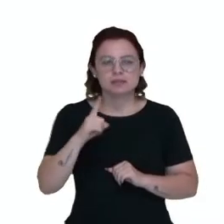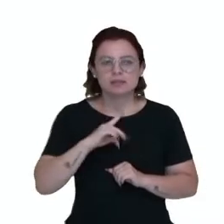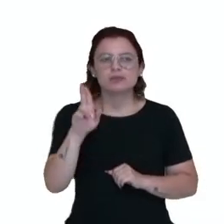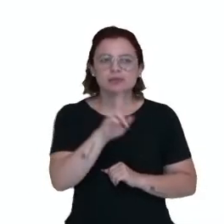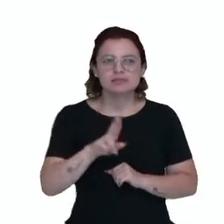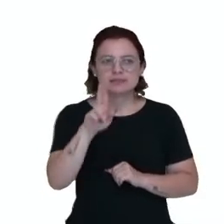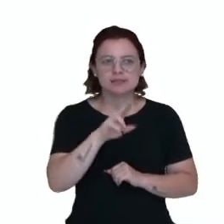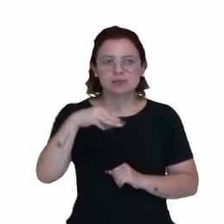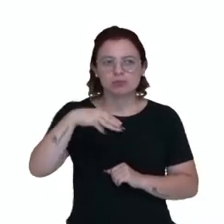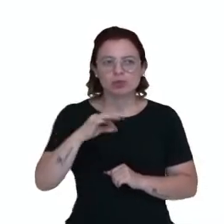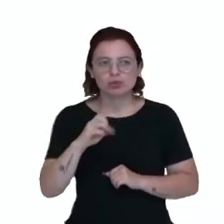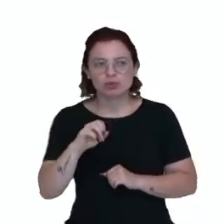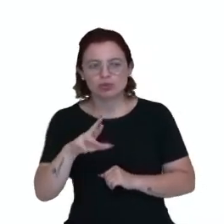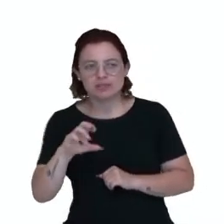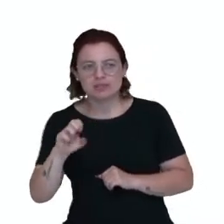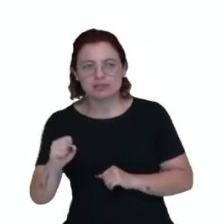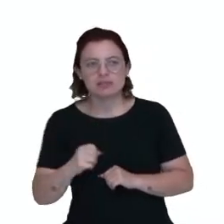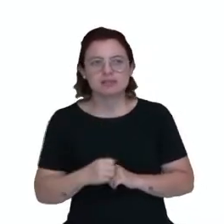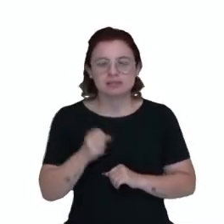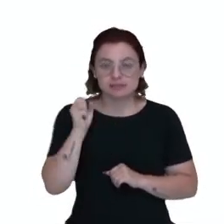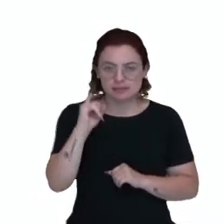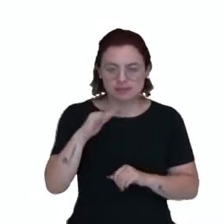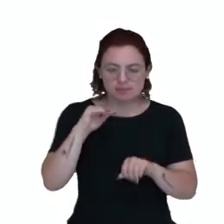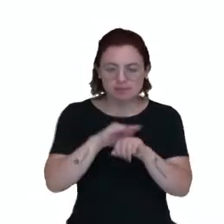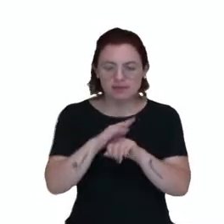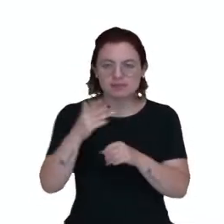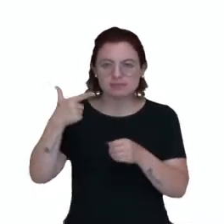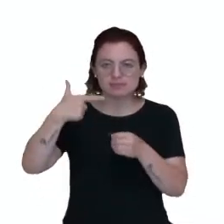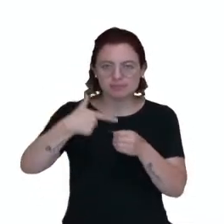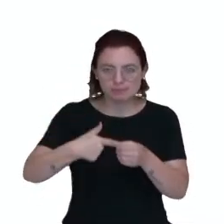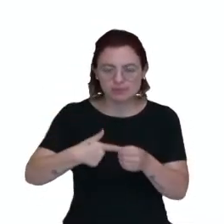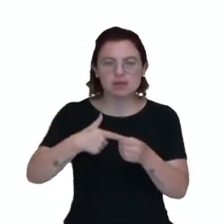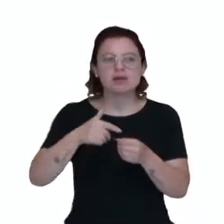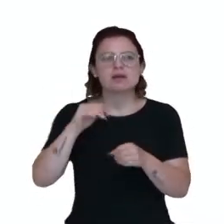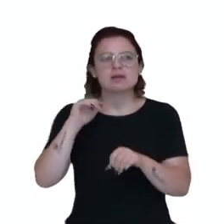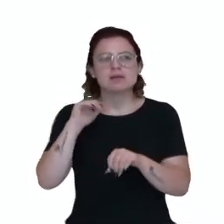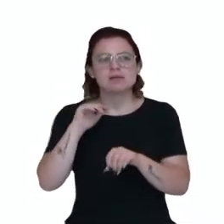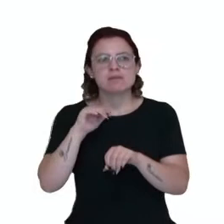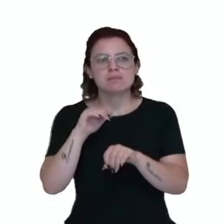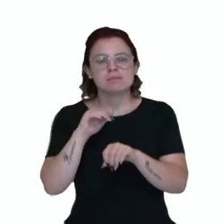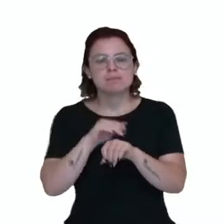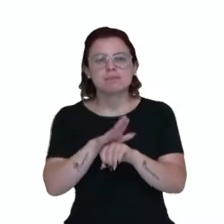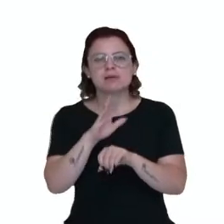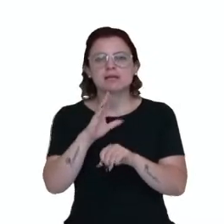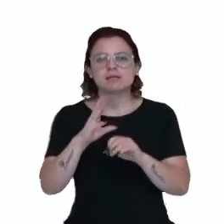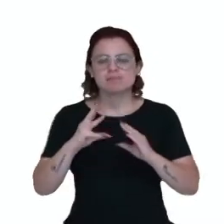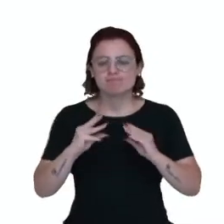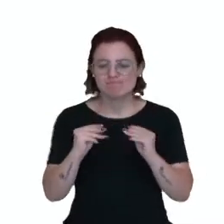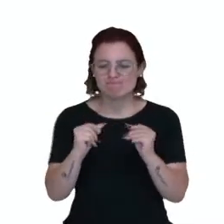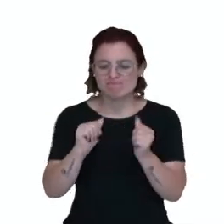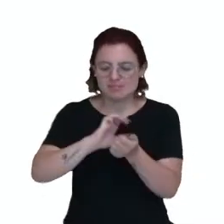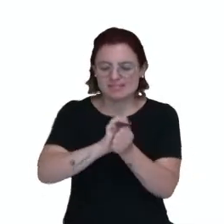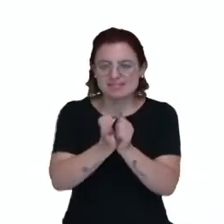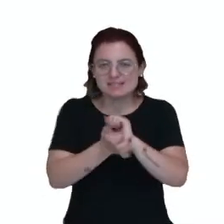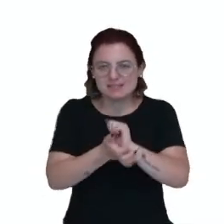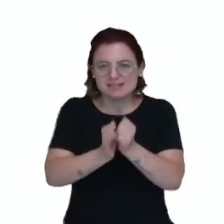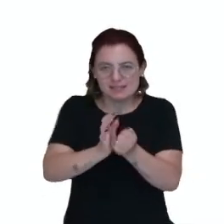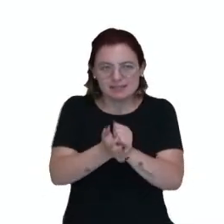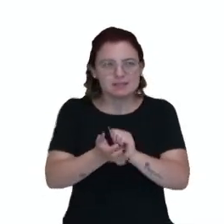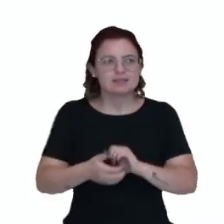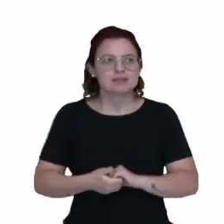Assim, quanto maior for esse índice, maior será a capacidade do combustível em ser comprimido.